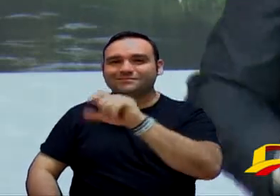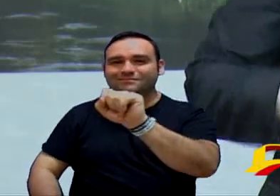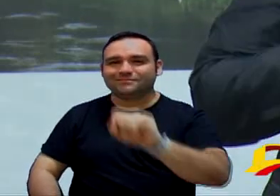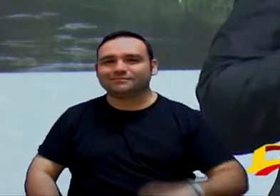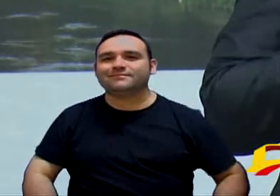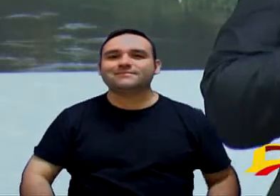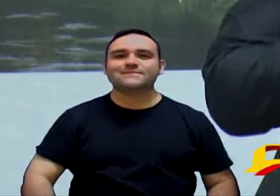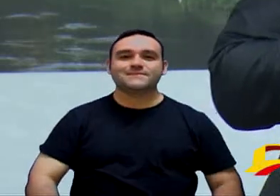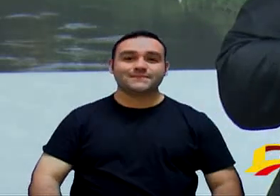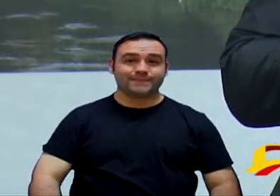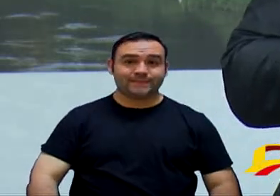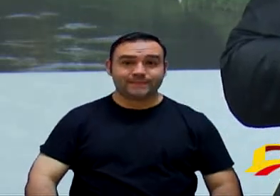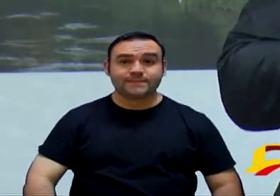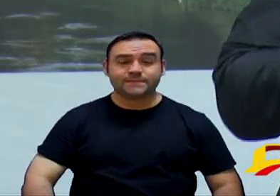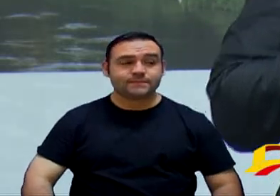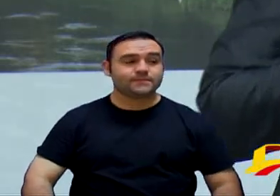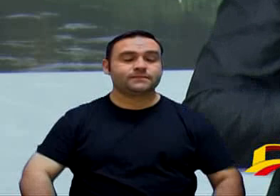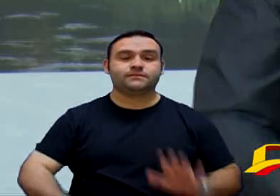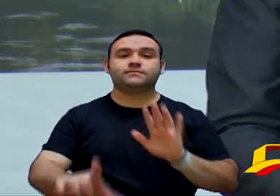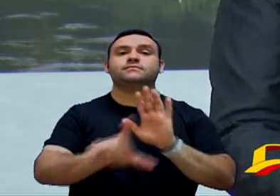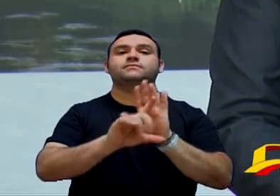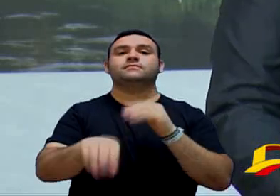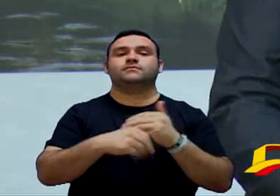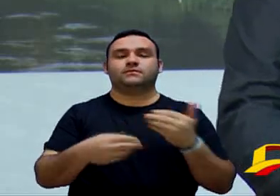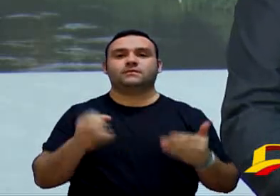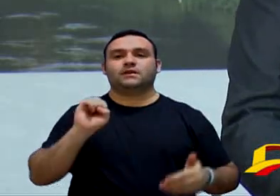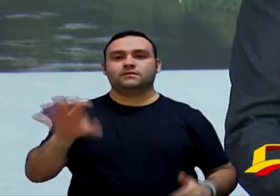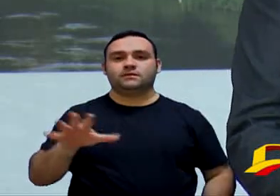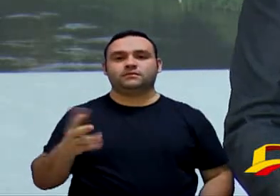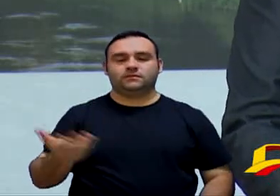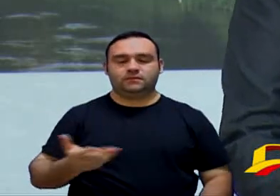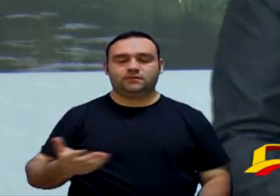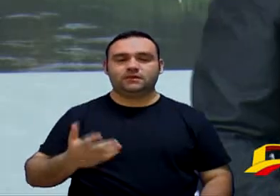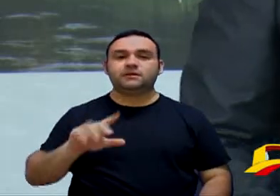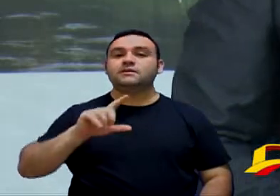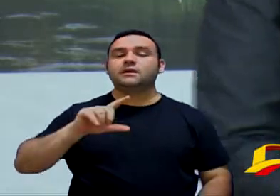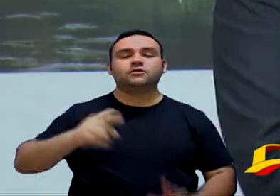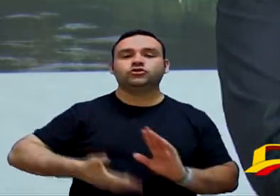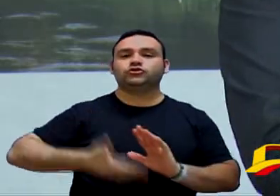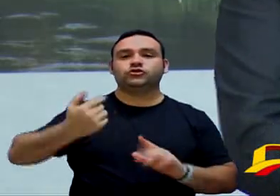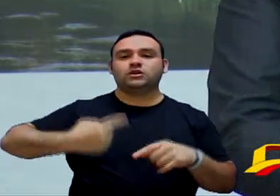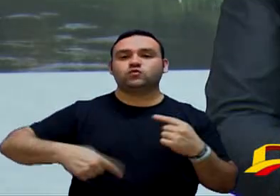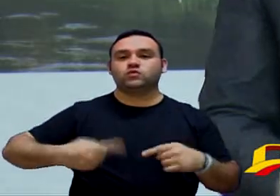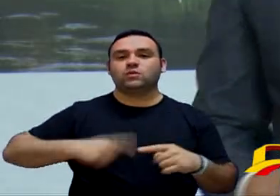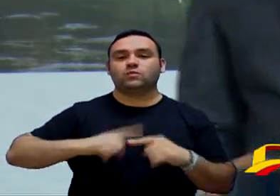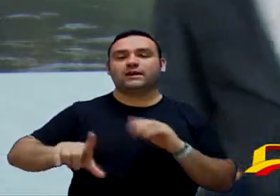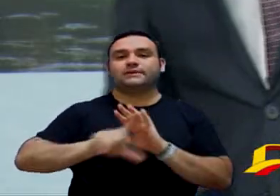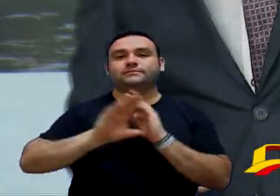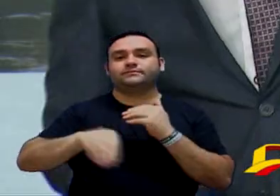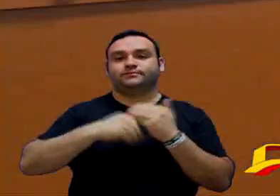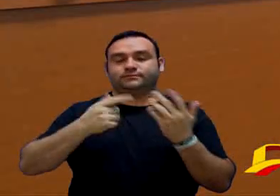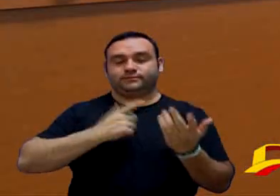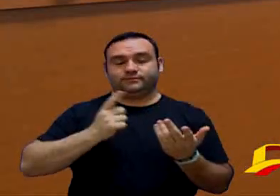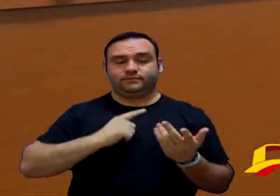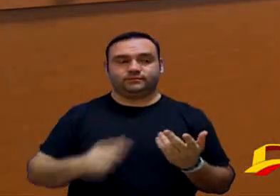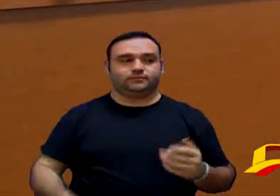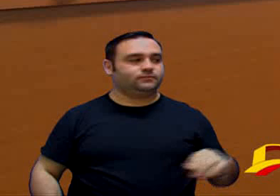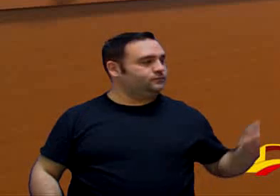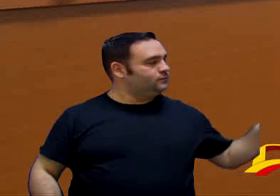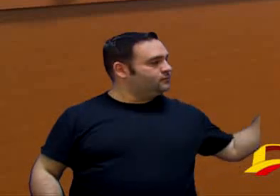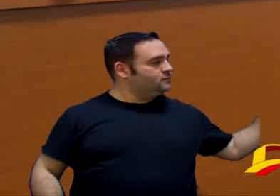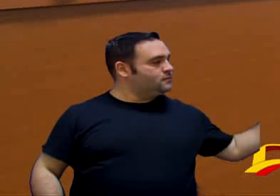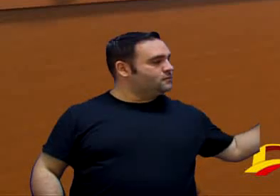Santos as emendas ele sai daí por então ele sai de pauta devido a emenda que entrou